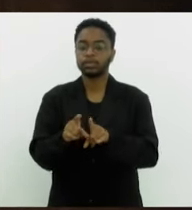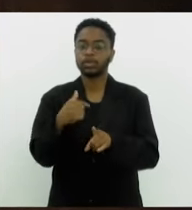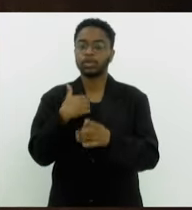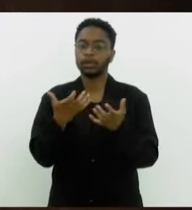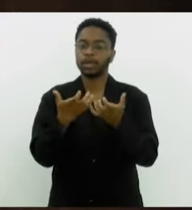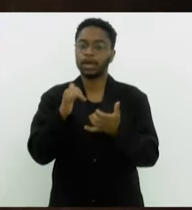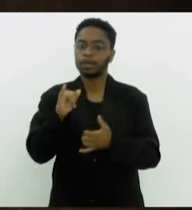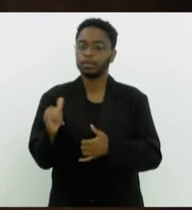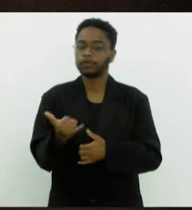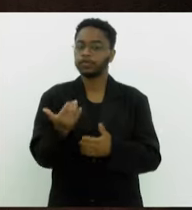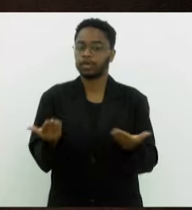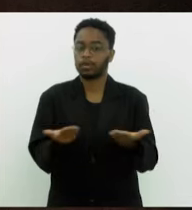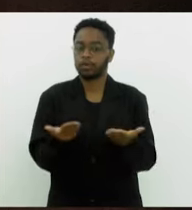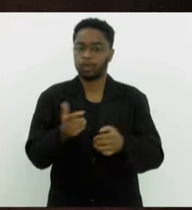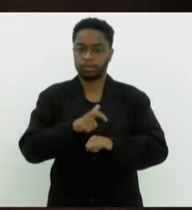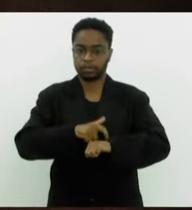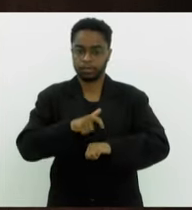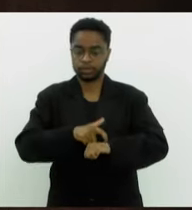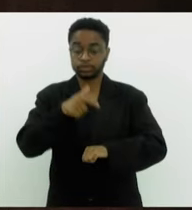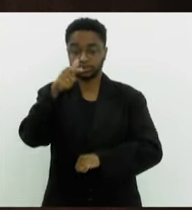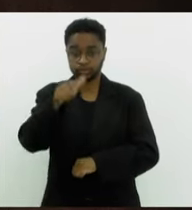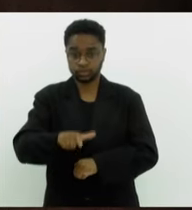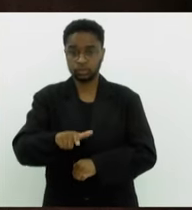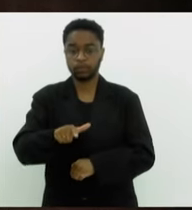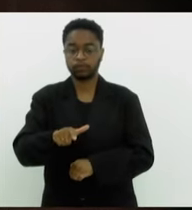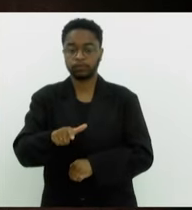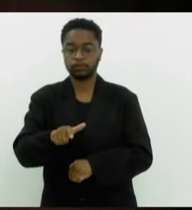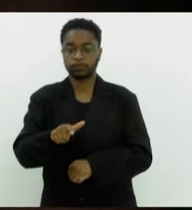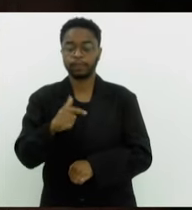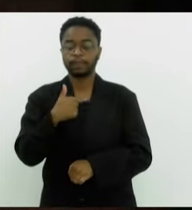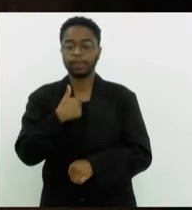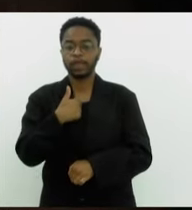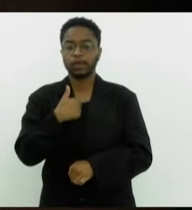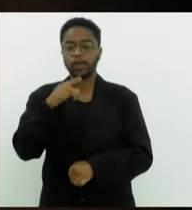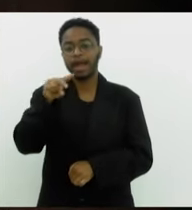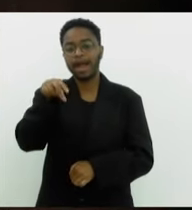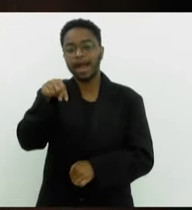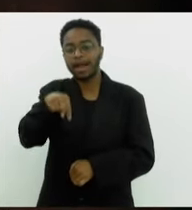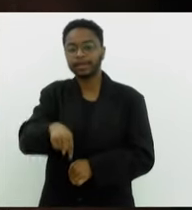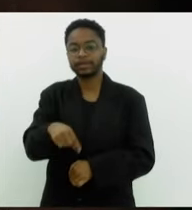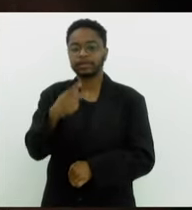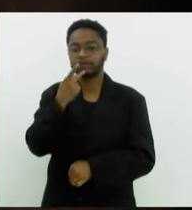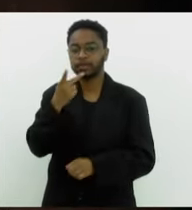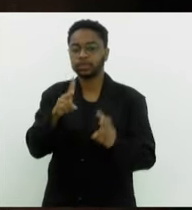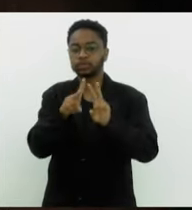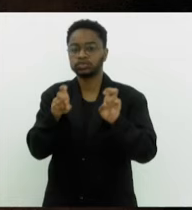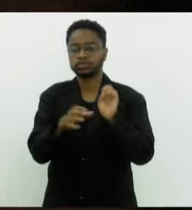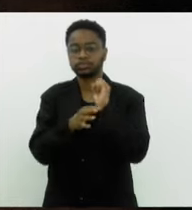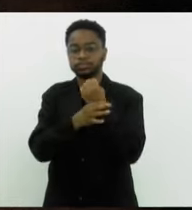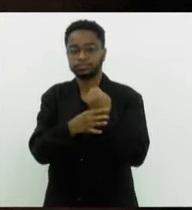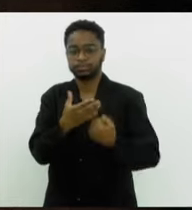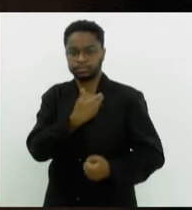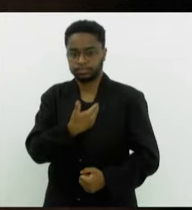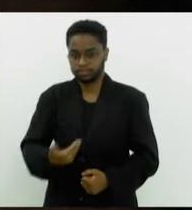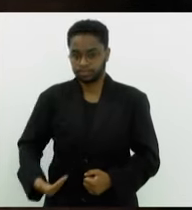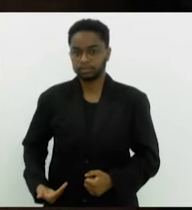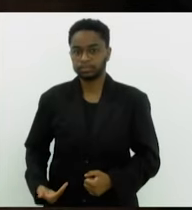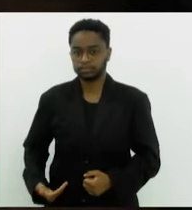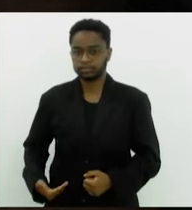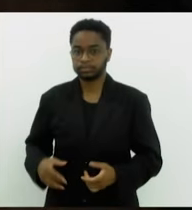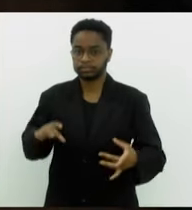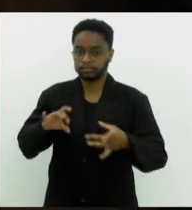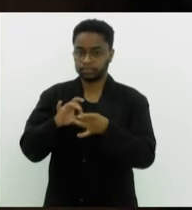aqui, nobres deputados, mais uma vez eu venho aqui para falar da questão da segurança pública, já que está dentro do